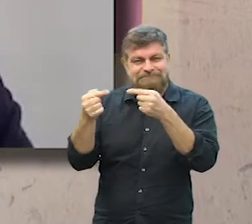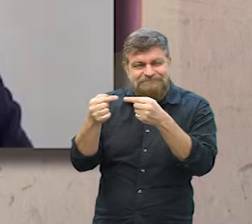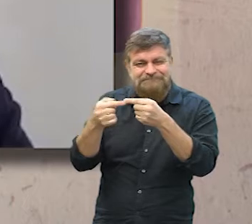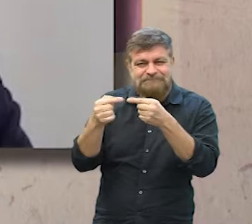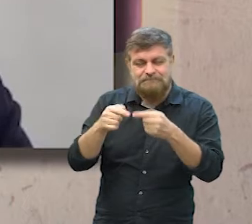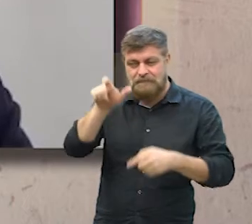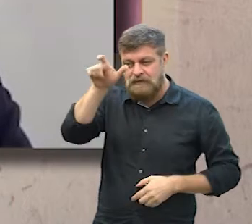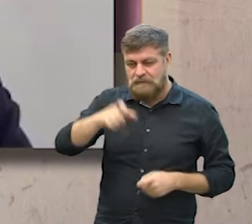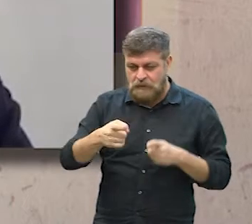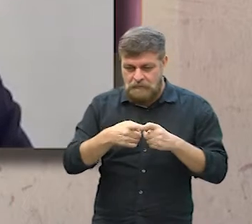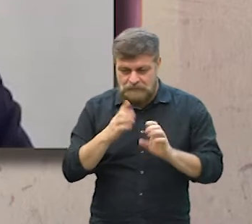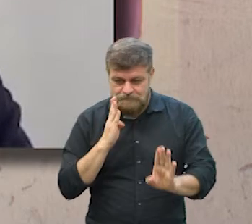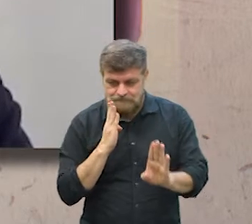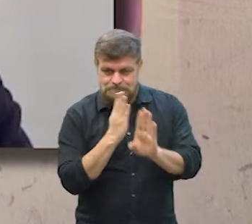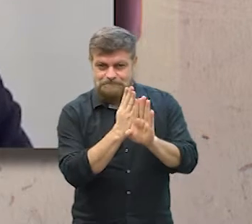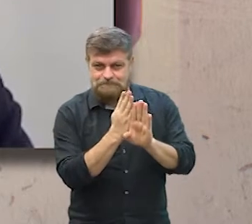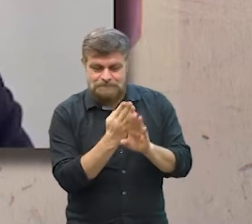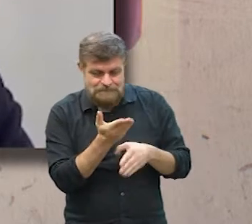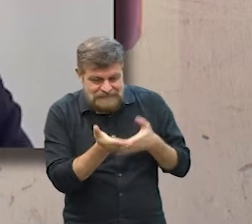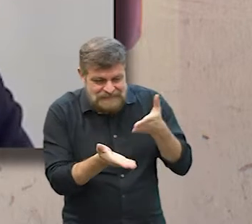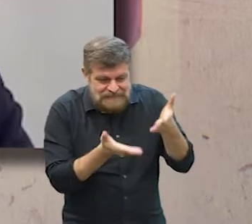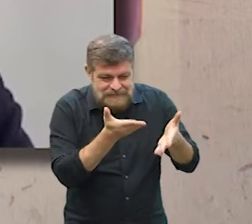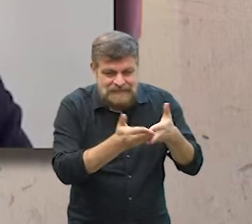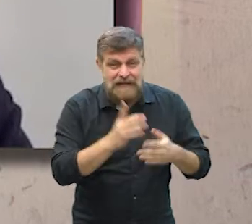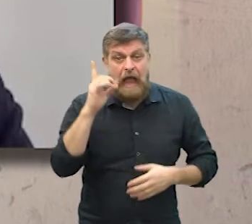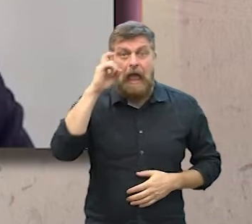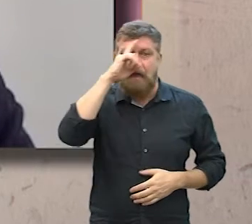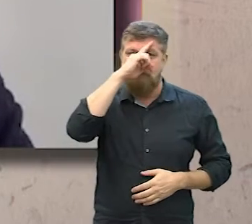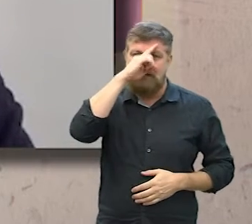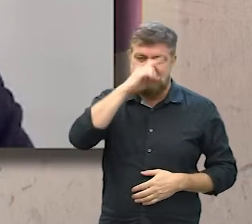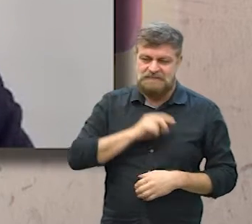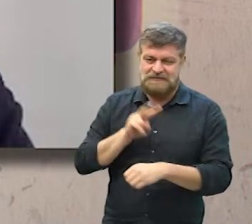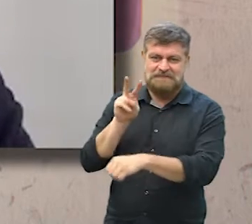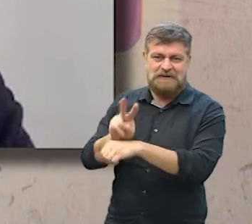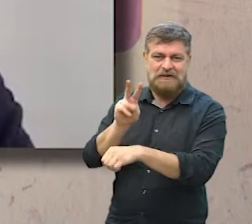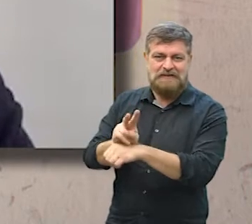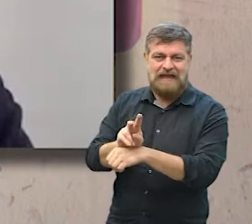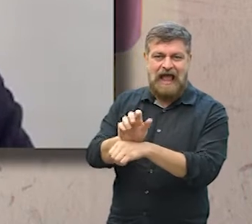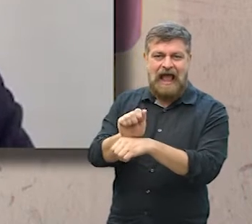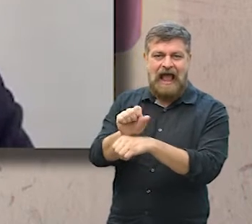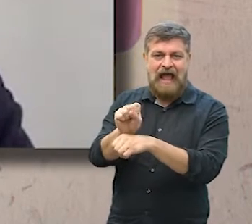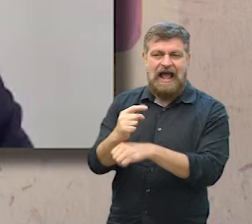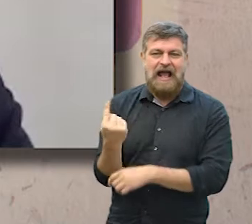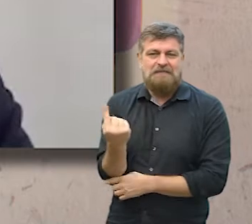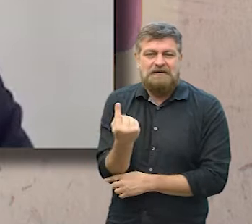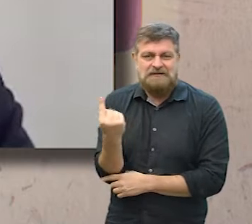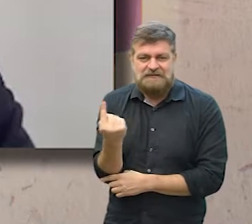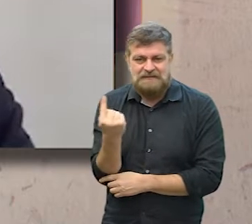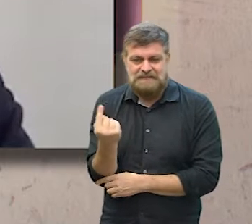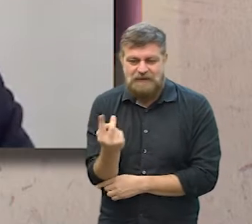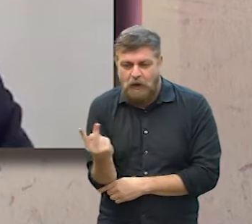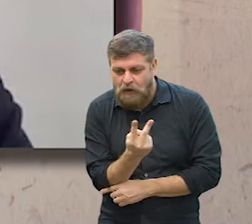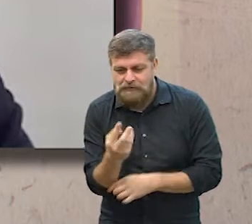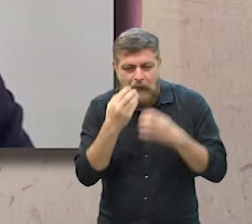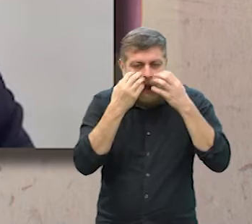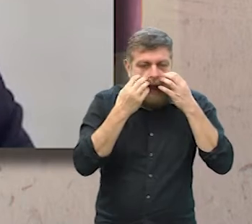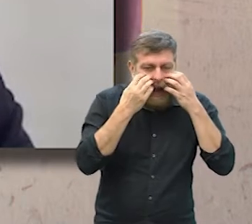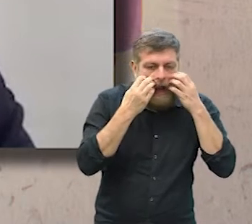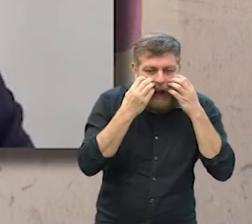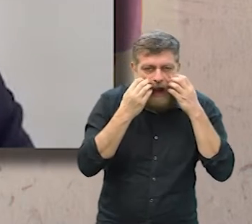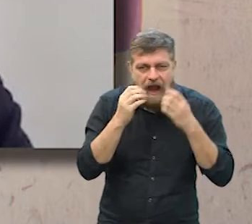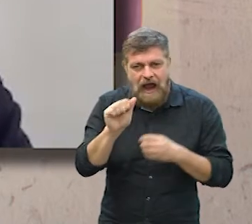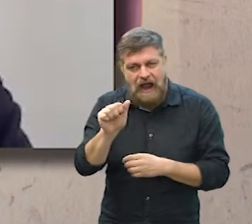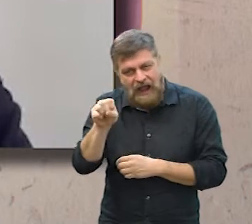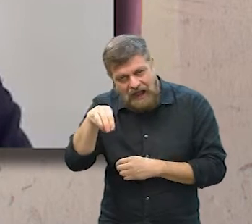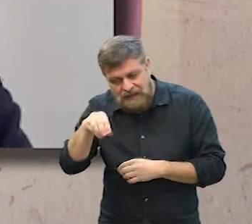importante, porque se o médico não identifica isso e não trata, fica mais difícil tratar a asma também. Então, é importantíssimo identificar e tratar a rinite para também